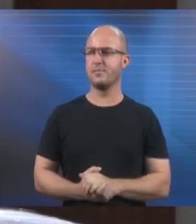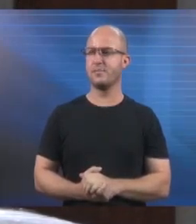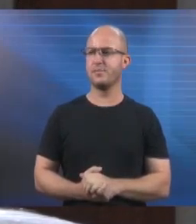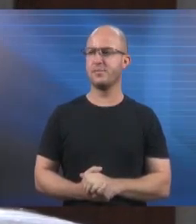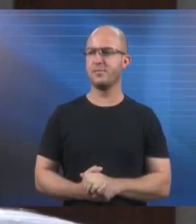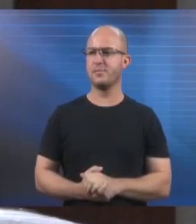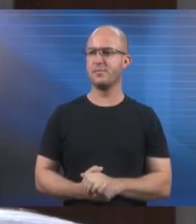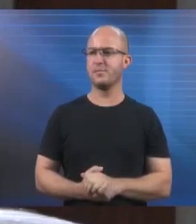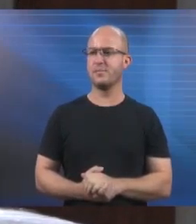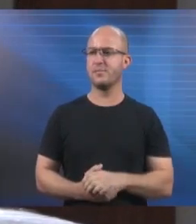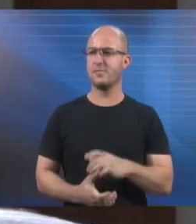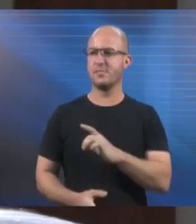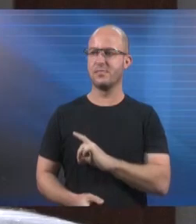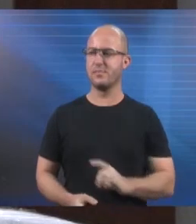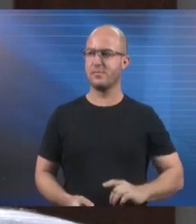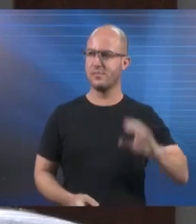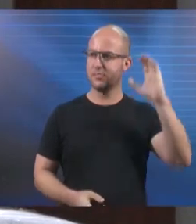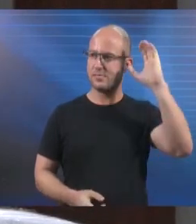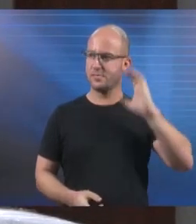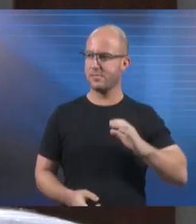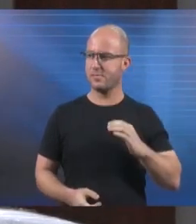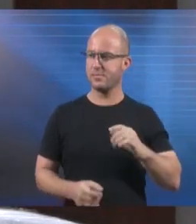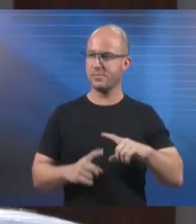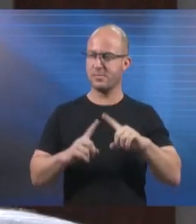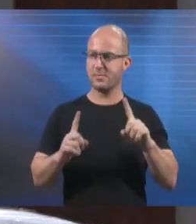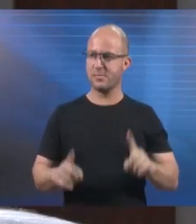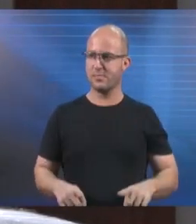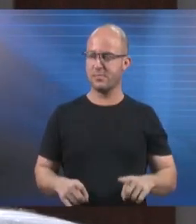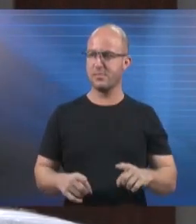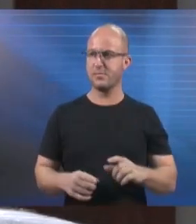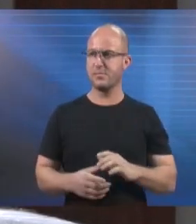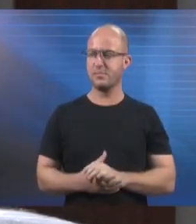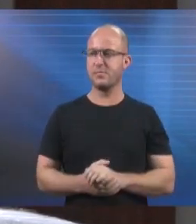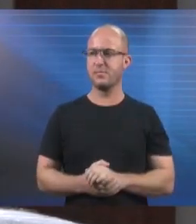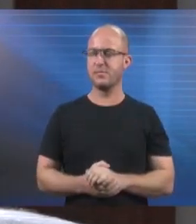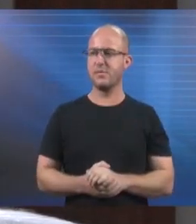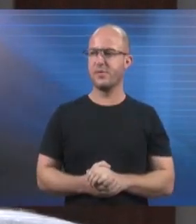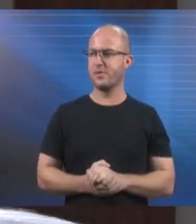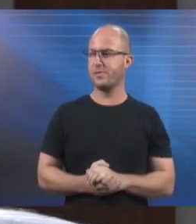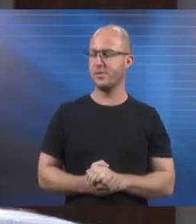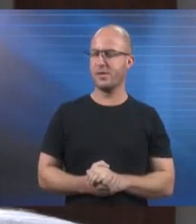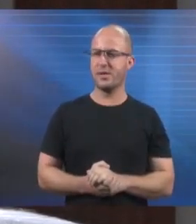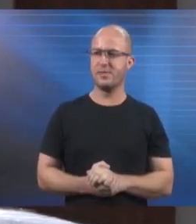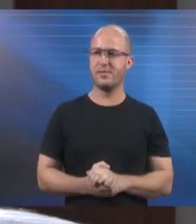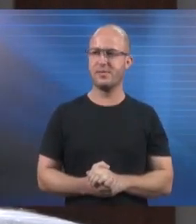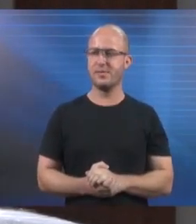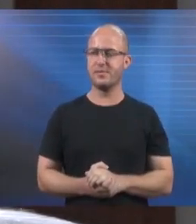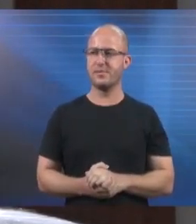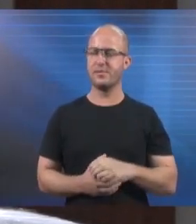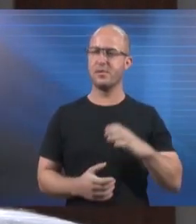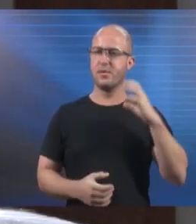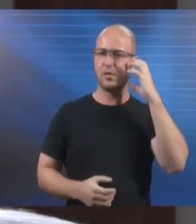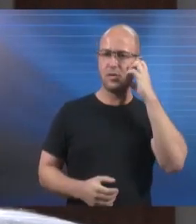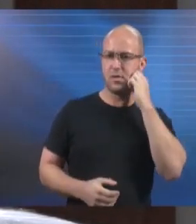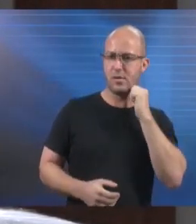Norte deputada Cristiane Dantas projeto que institui programa Estadual de proteção atenção aos órfãos e Órfã do